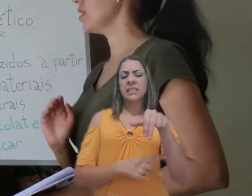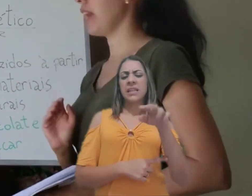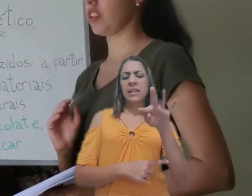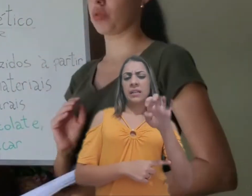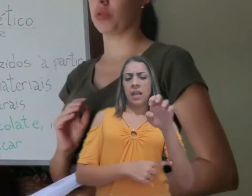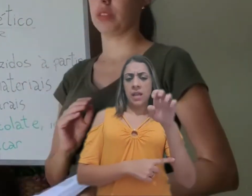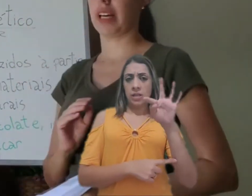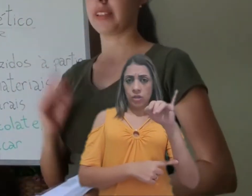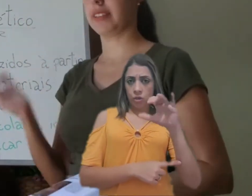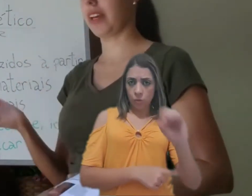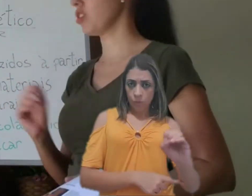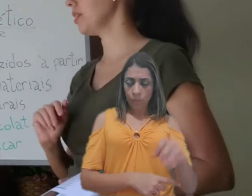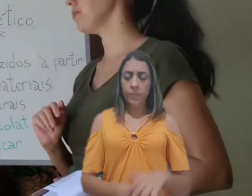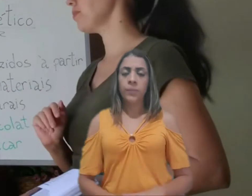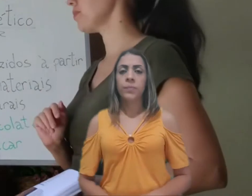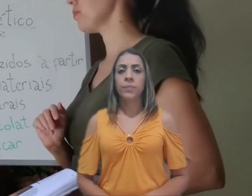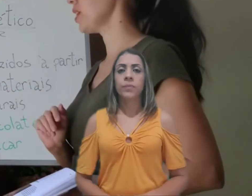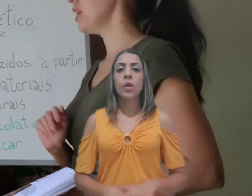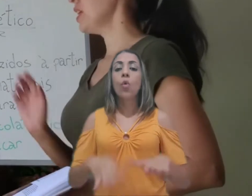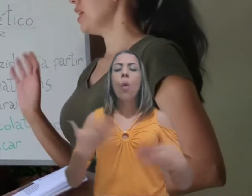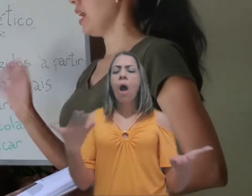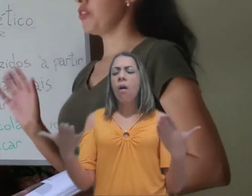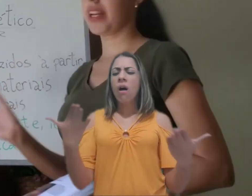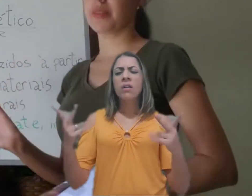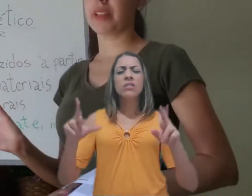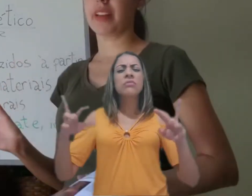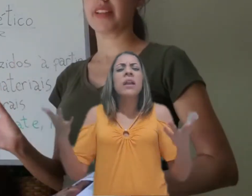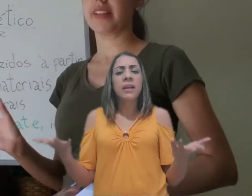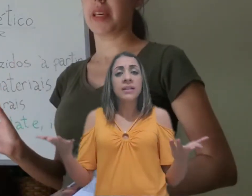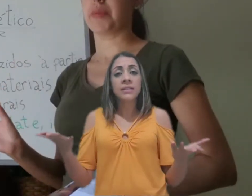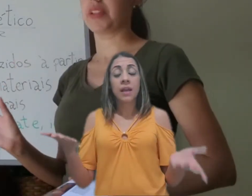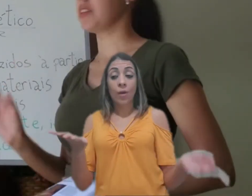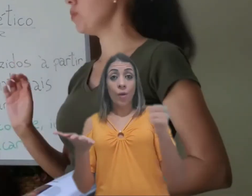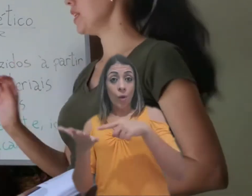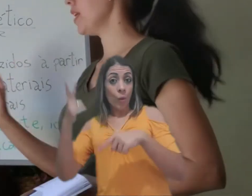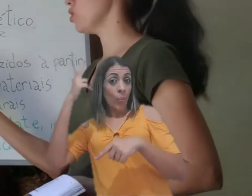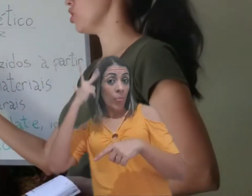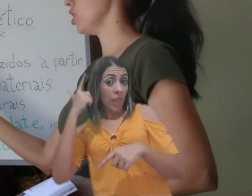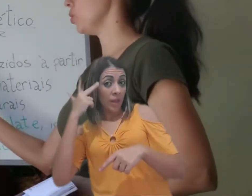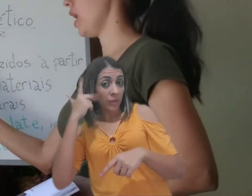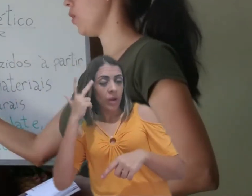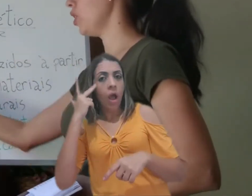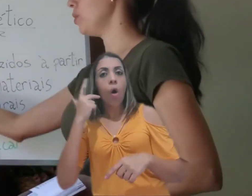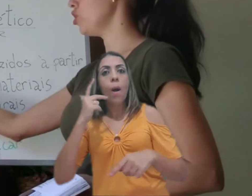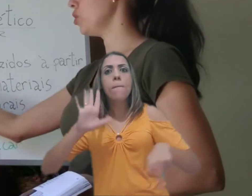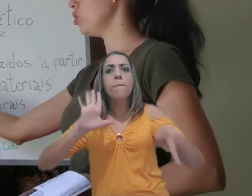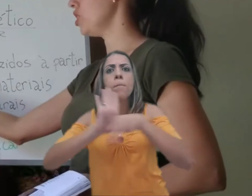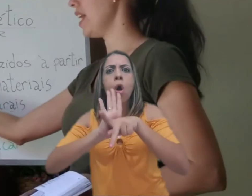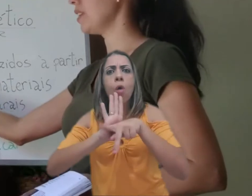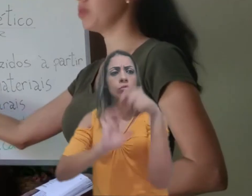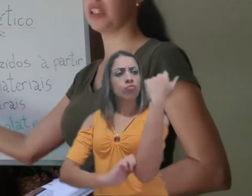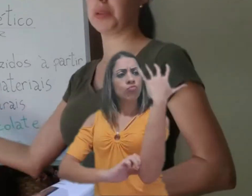origem sintética, tá? Sintética. A diferença entre eles é simples. Então, o material de origem natural, ele é